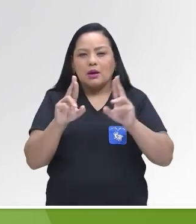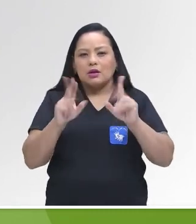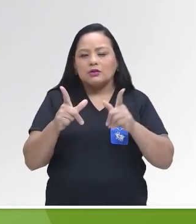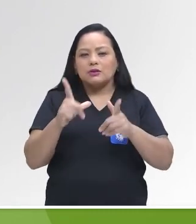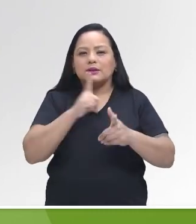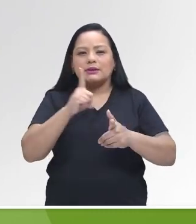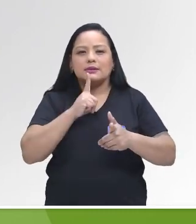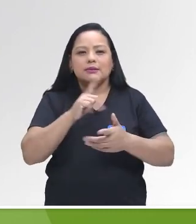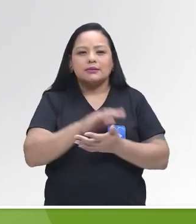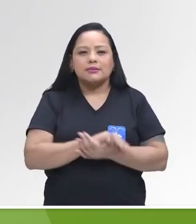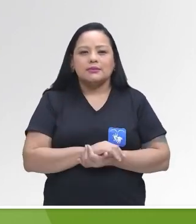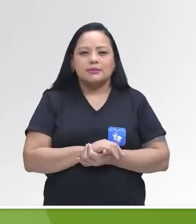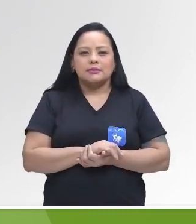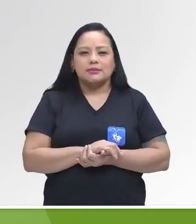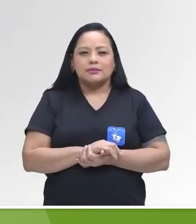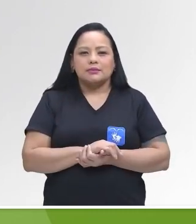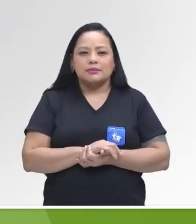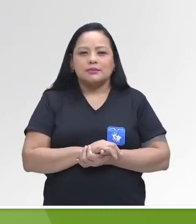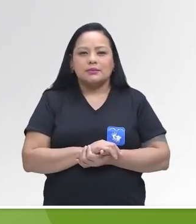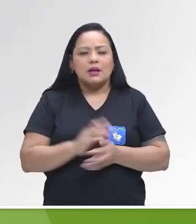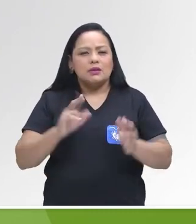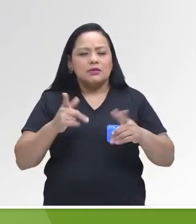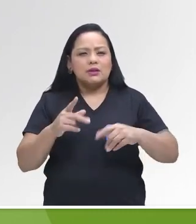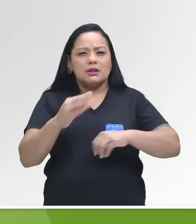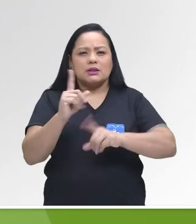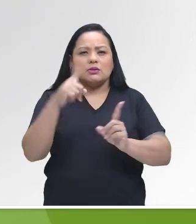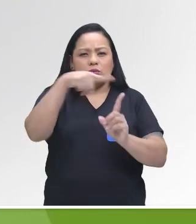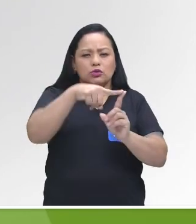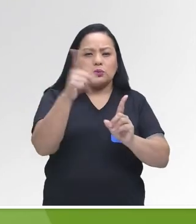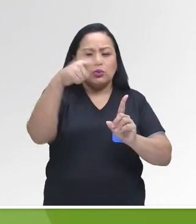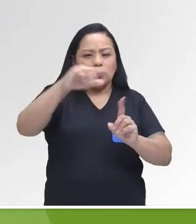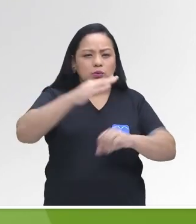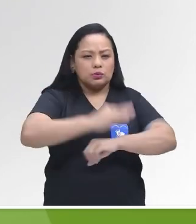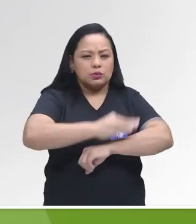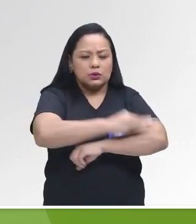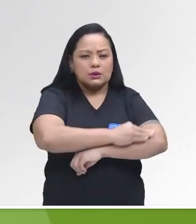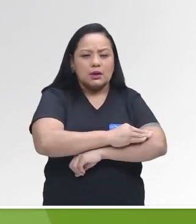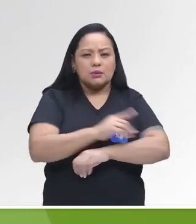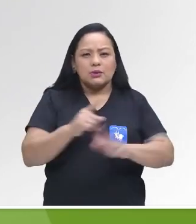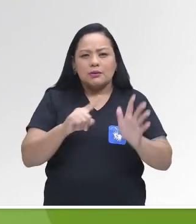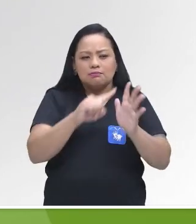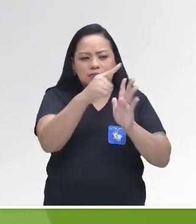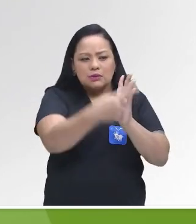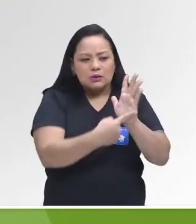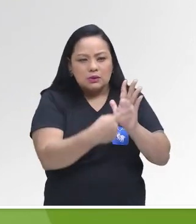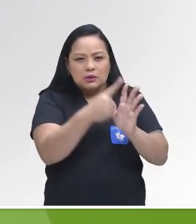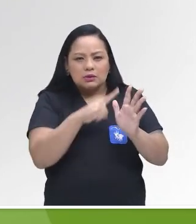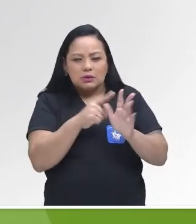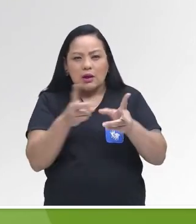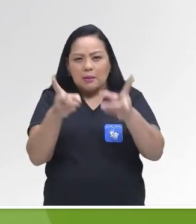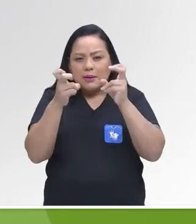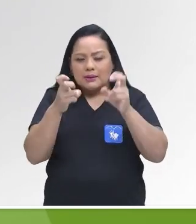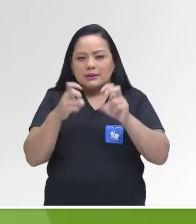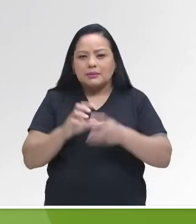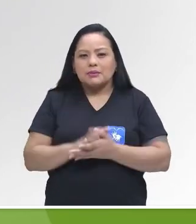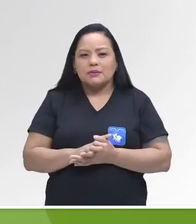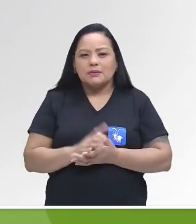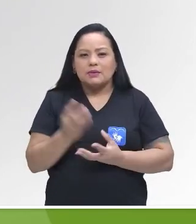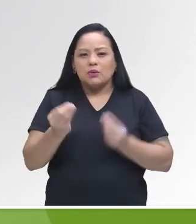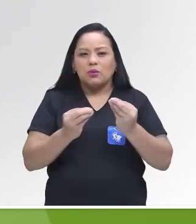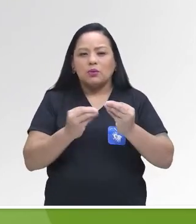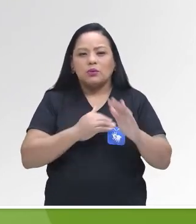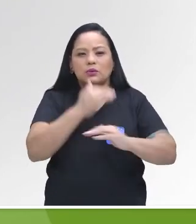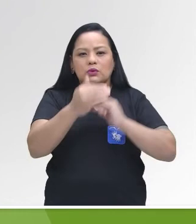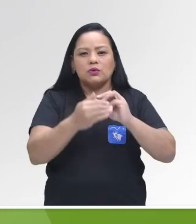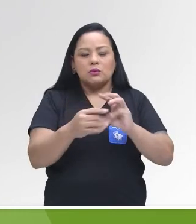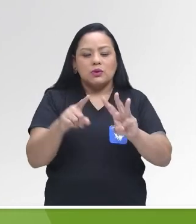diferença, né, dela para as rãs e para os sapos nas suas patinhas, tá? A gente pode observar aqui a formação de